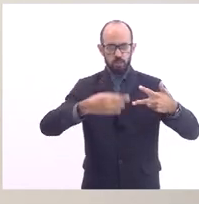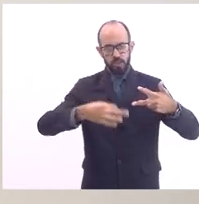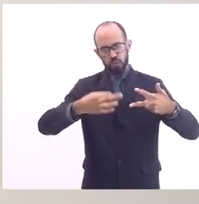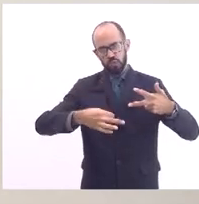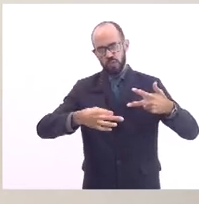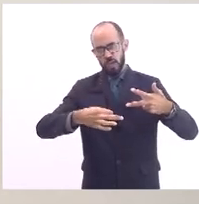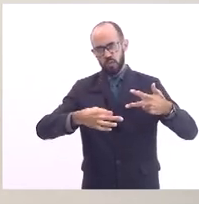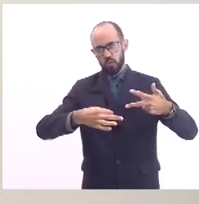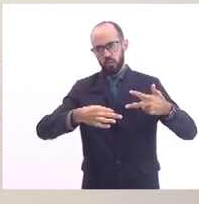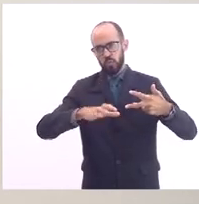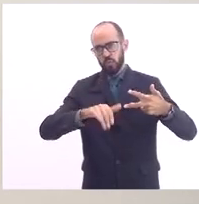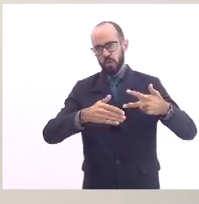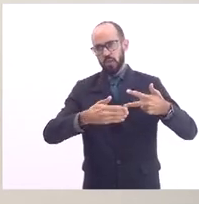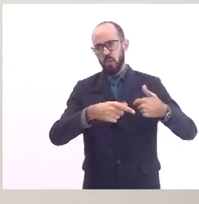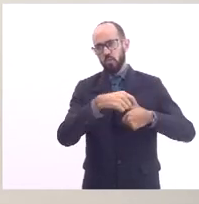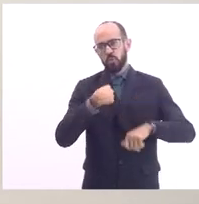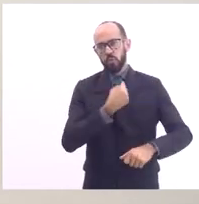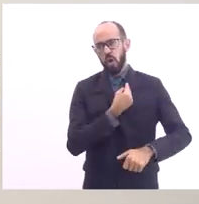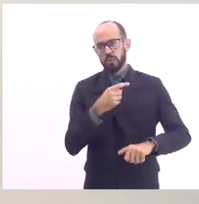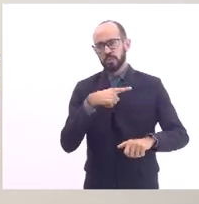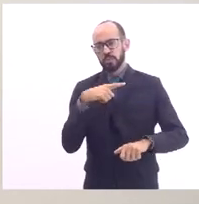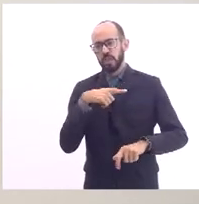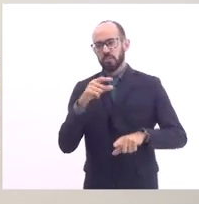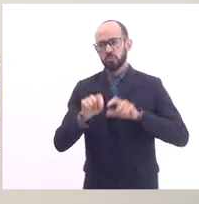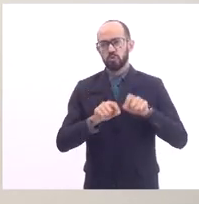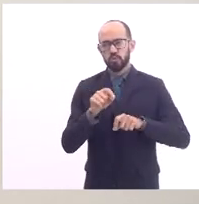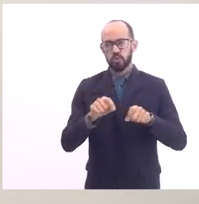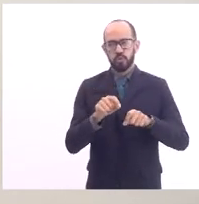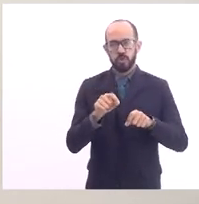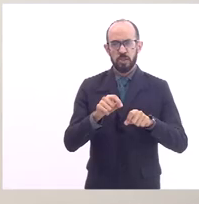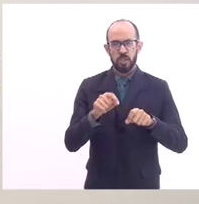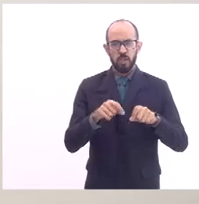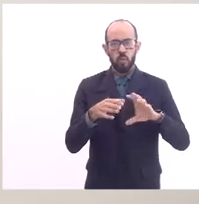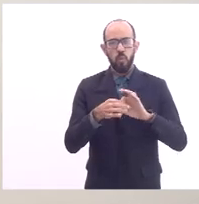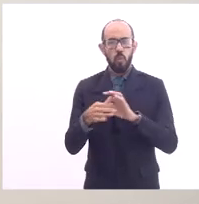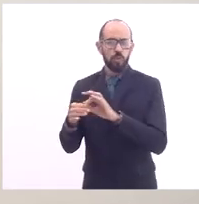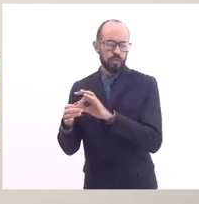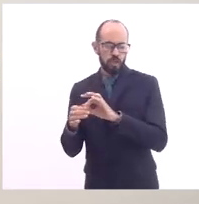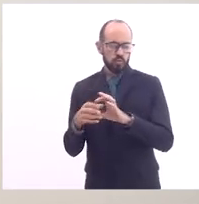Então, nós temos aí um quadro bastante preocupante,